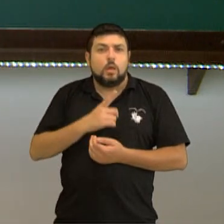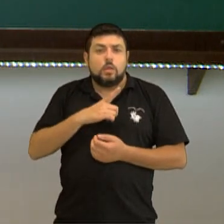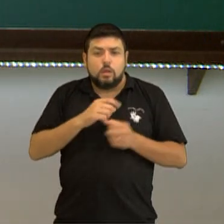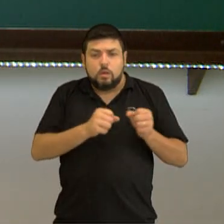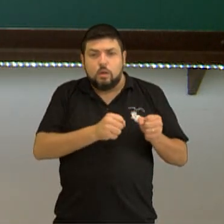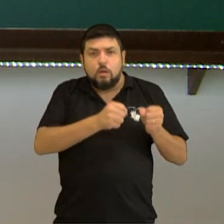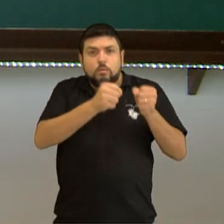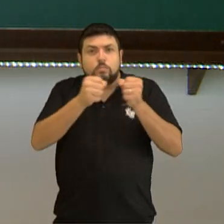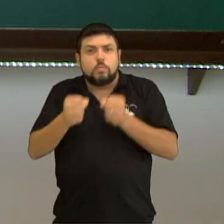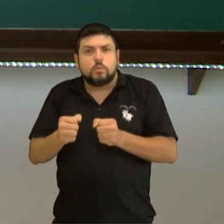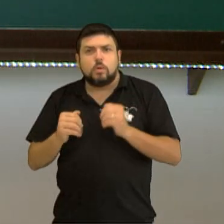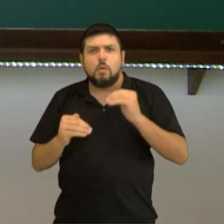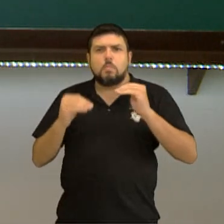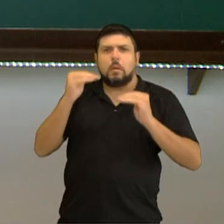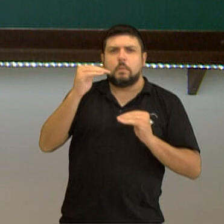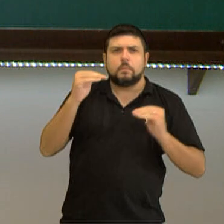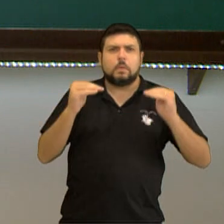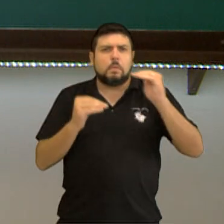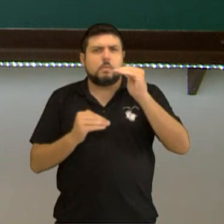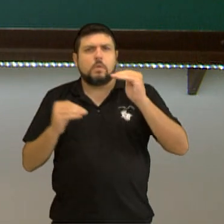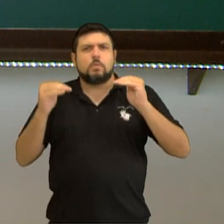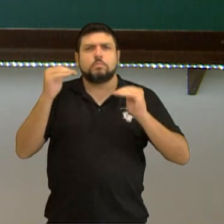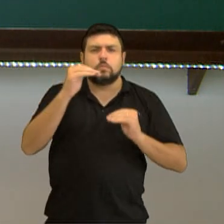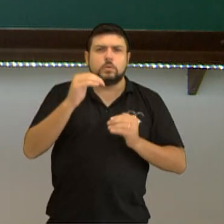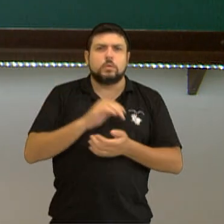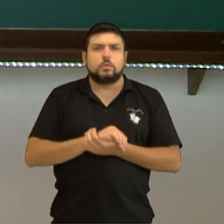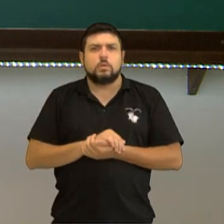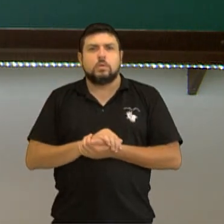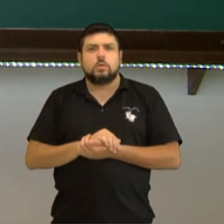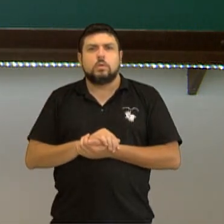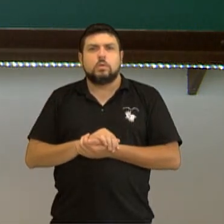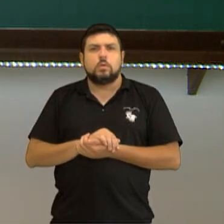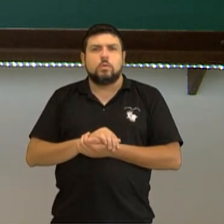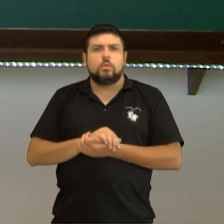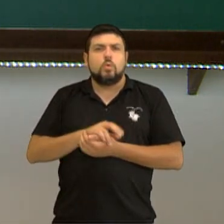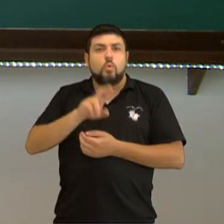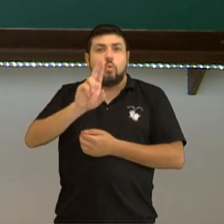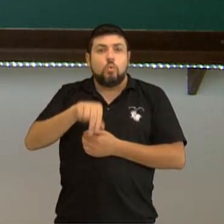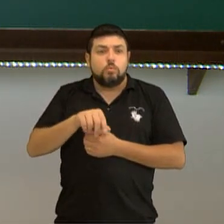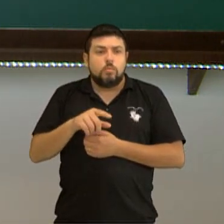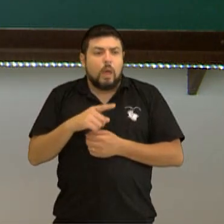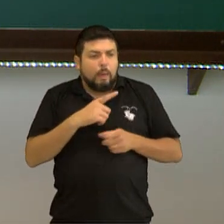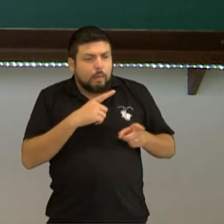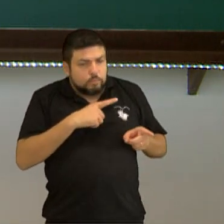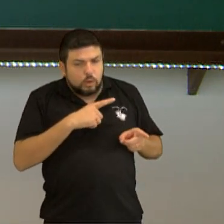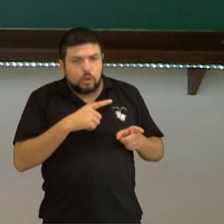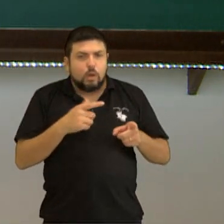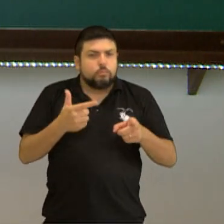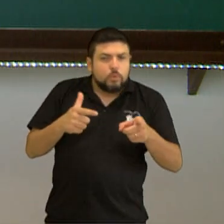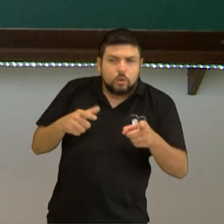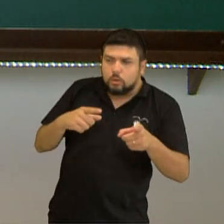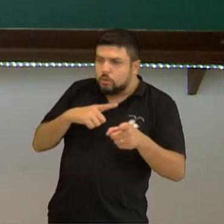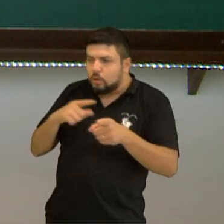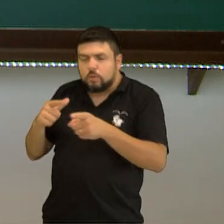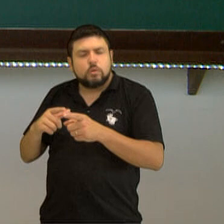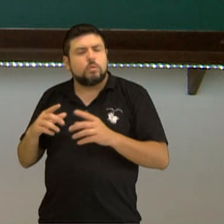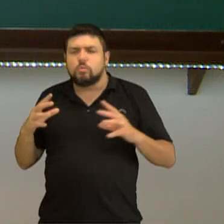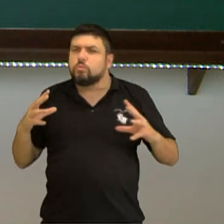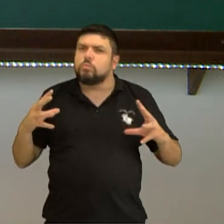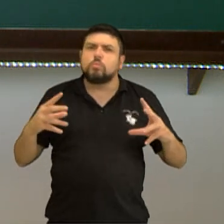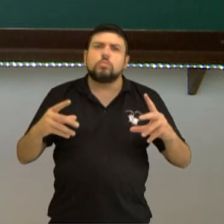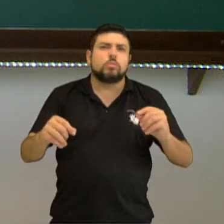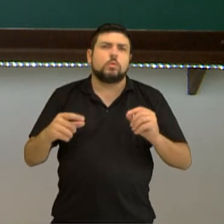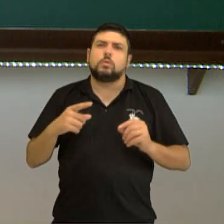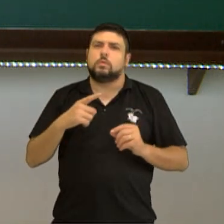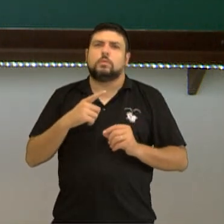são bastante, né, elas nunca são isoladas. Elas são sempre flexionadas do indivíduo com o outro, de uma nação com